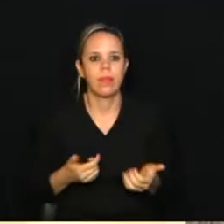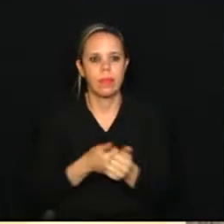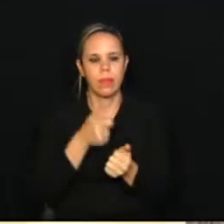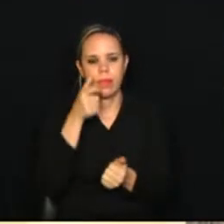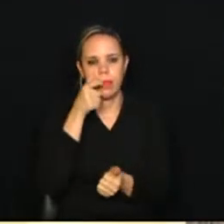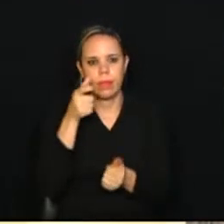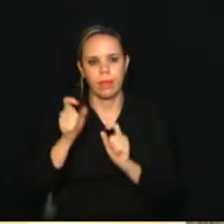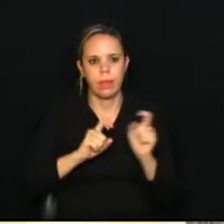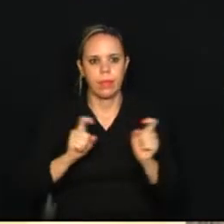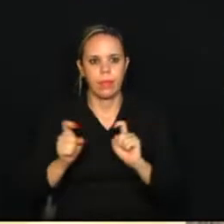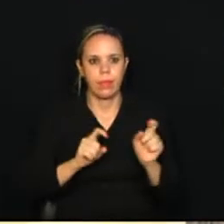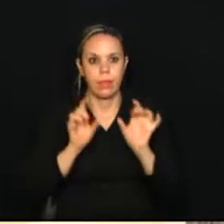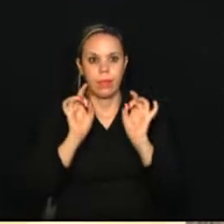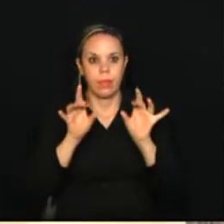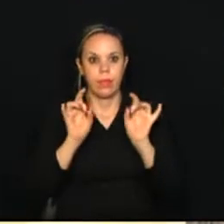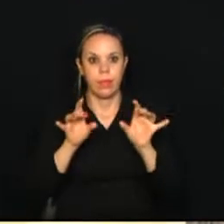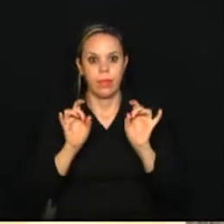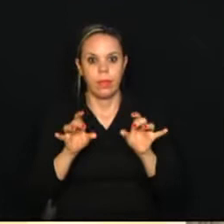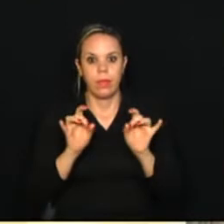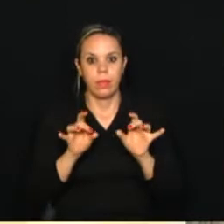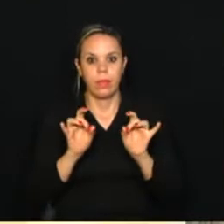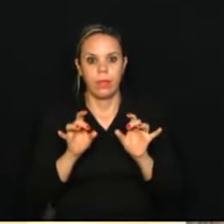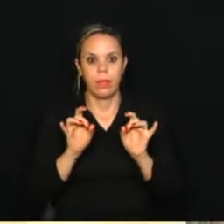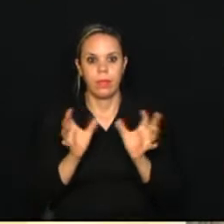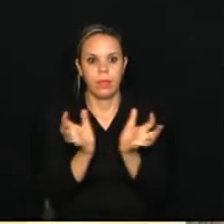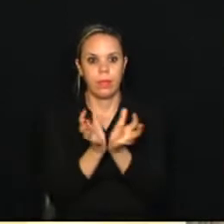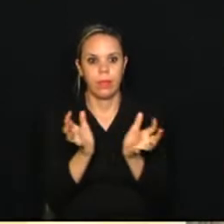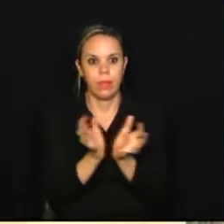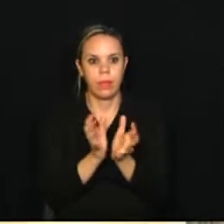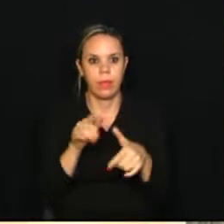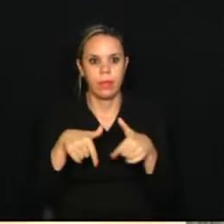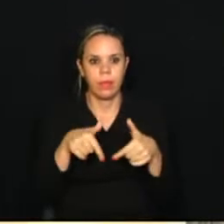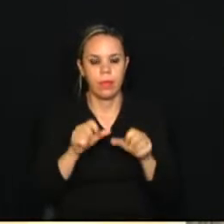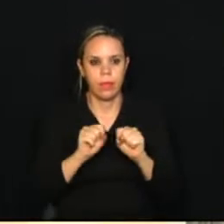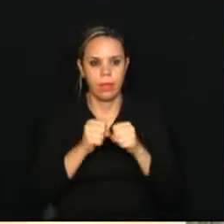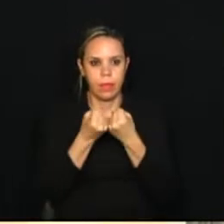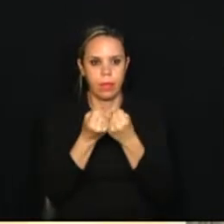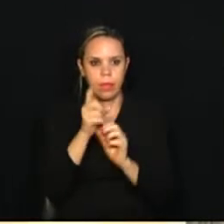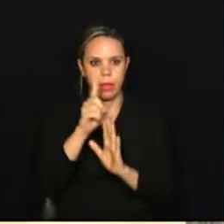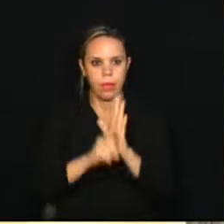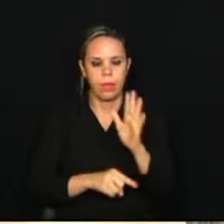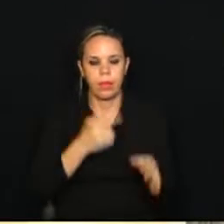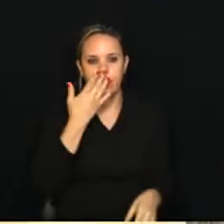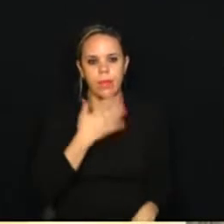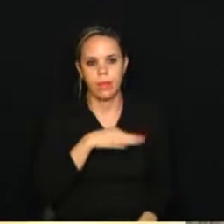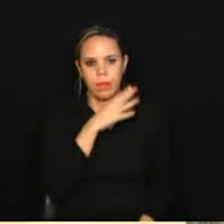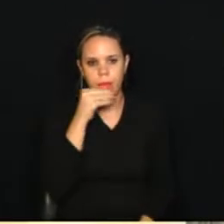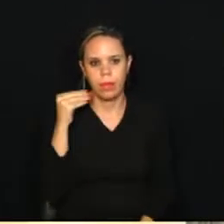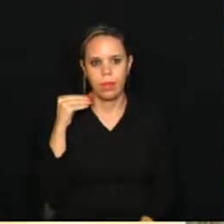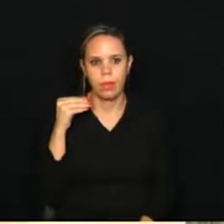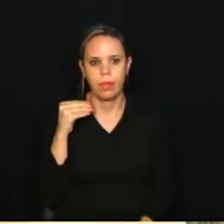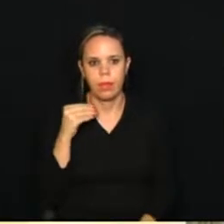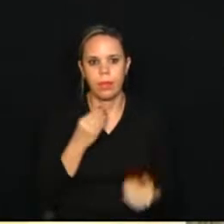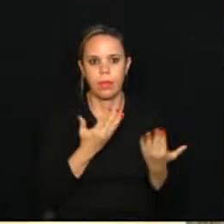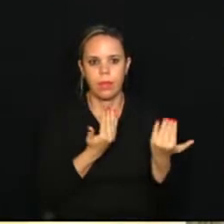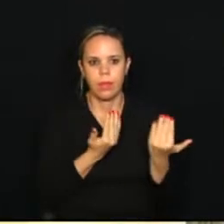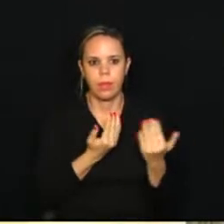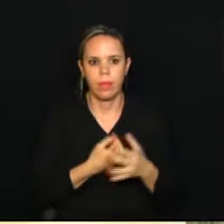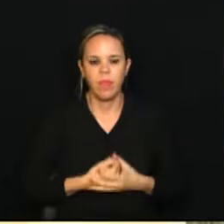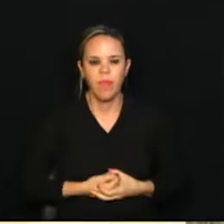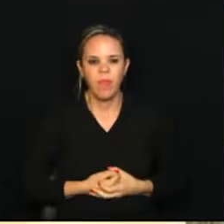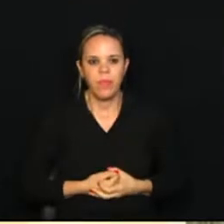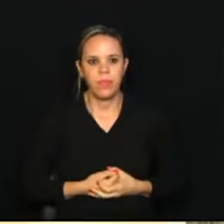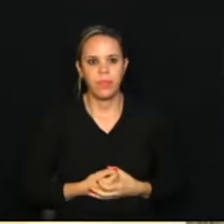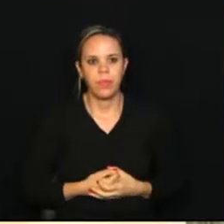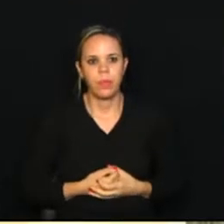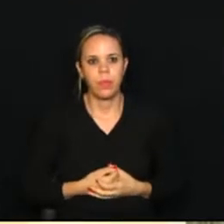uma reunião extraordinária da Comissão Permanente de Defesa dos Direitos da Criança, do Adolescente e da Juventude.